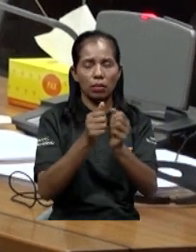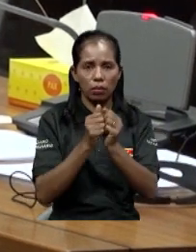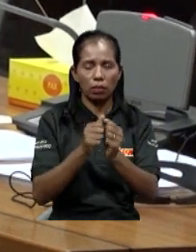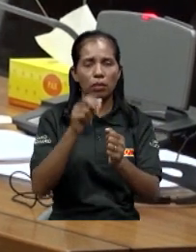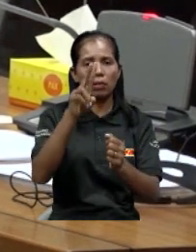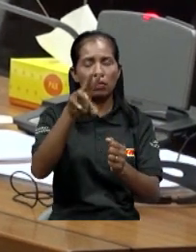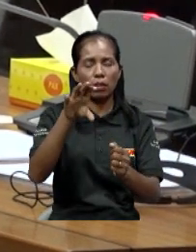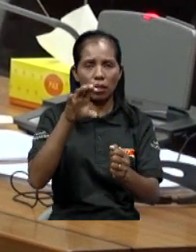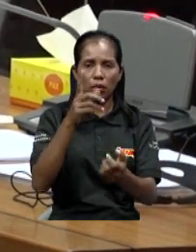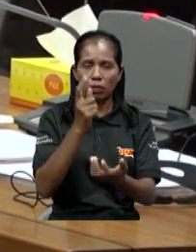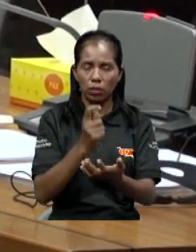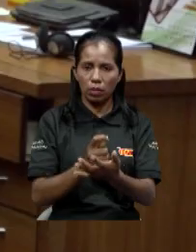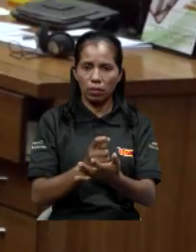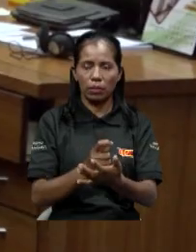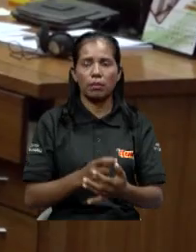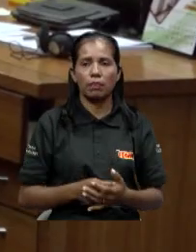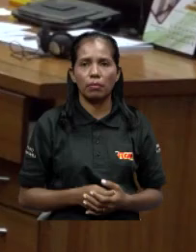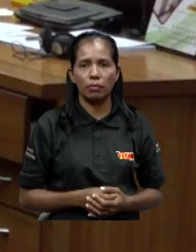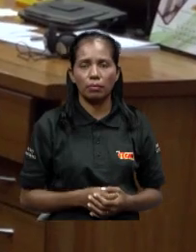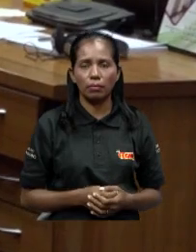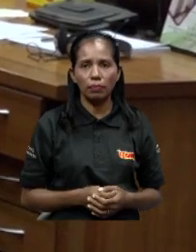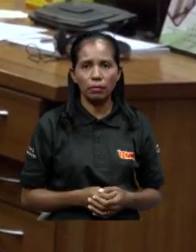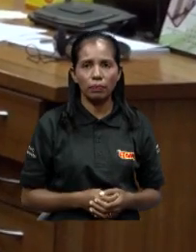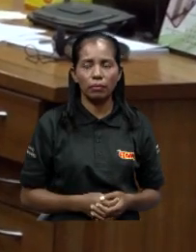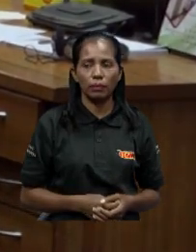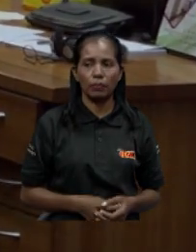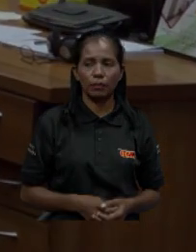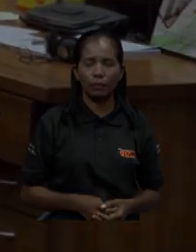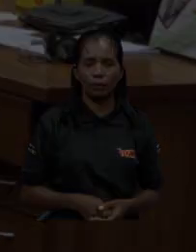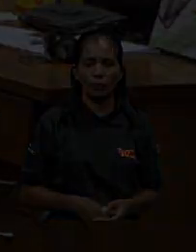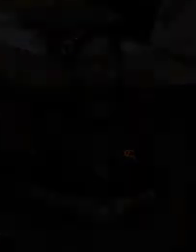Hamutuk Rihun Atus Rua Tolunulu Resin. Dulcia da Costa, Zaime dos Santos, Ziemen.